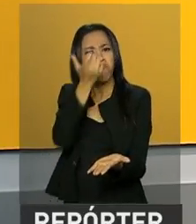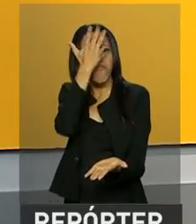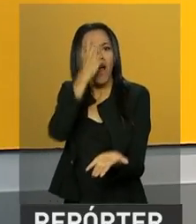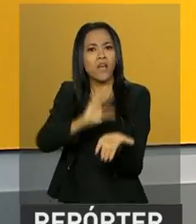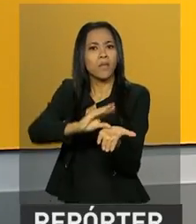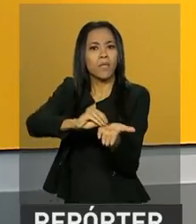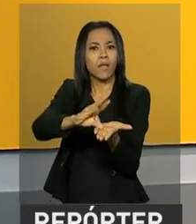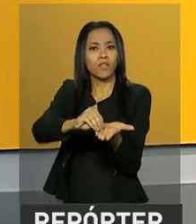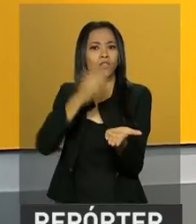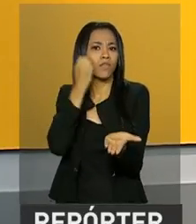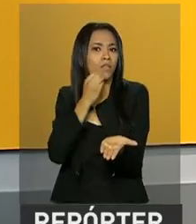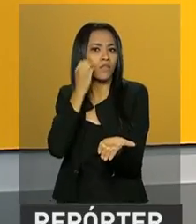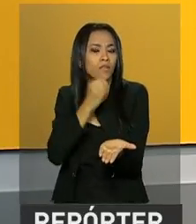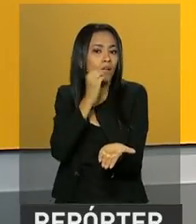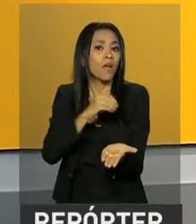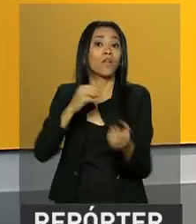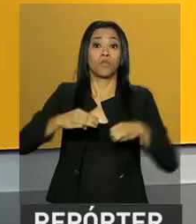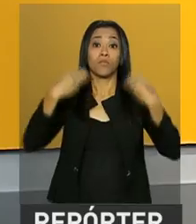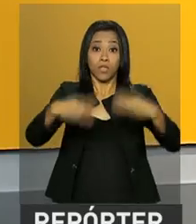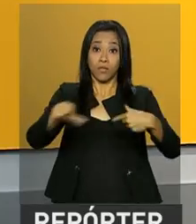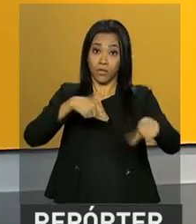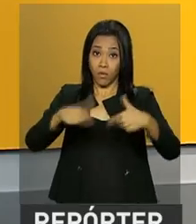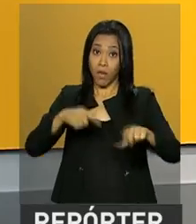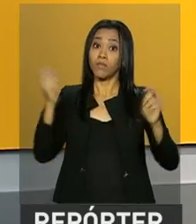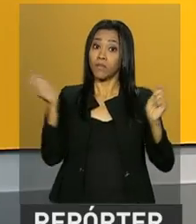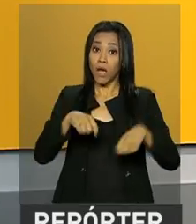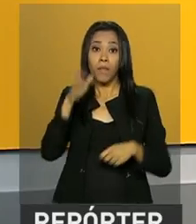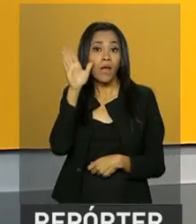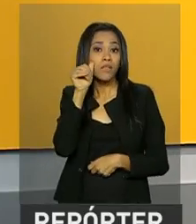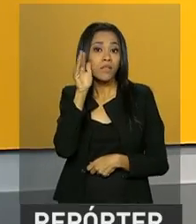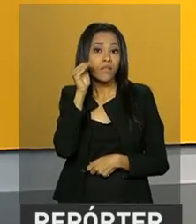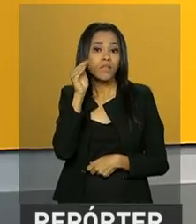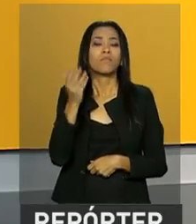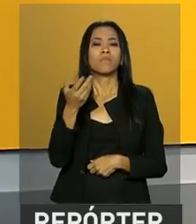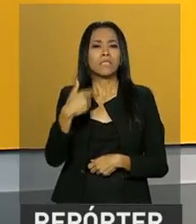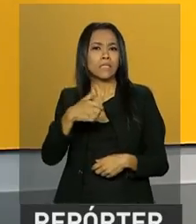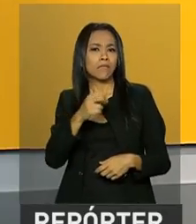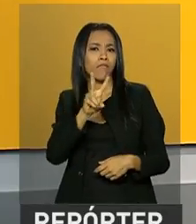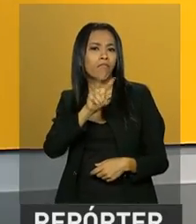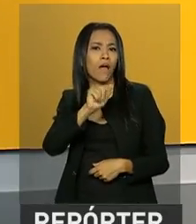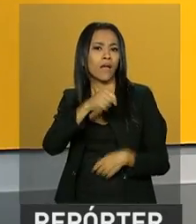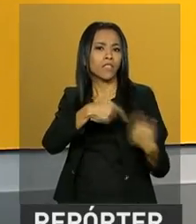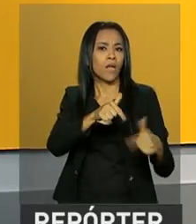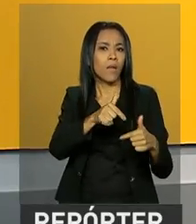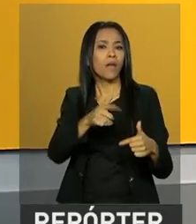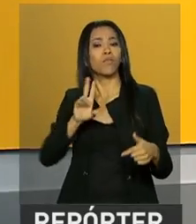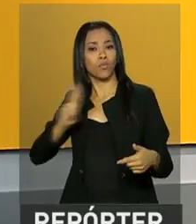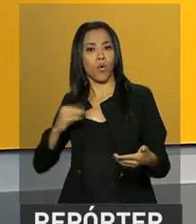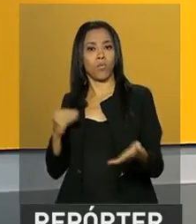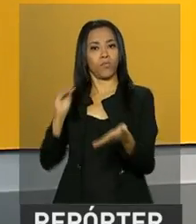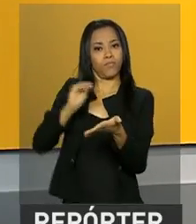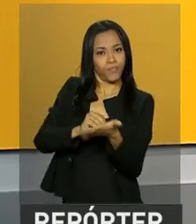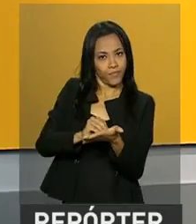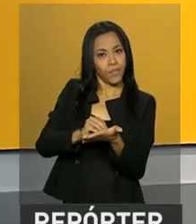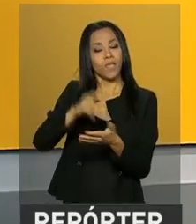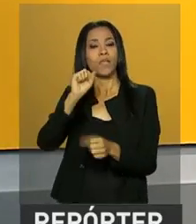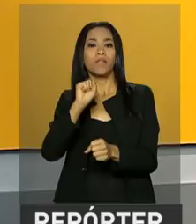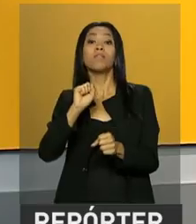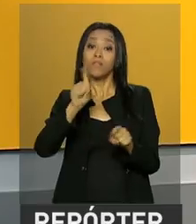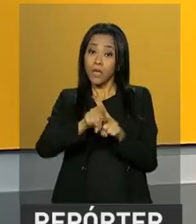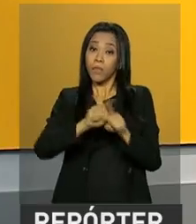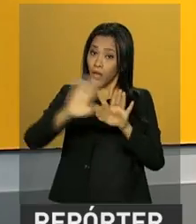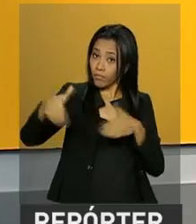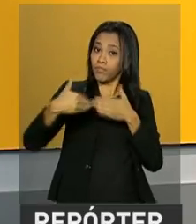fácil do ministério do trabalho é possível consultar vagas de trabalho se candidatar a uma delas e até agendar uma entrevista